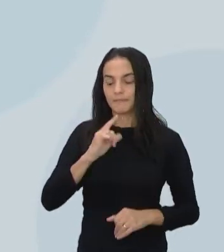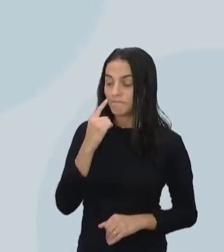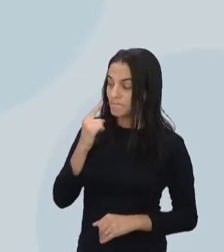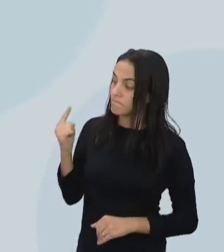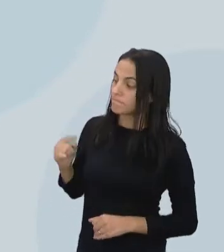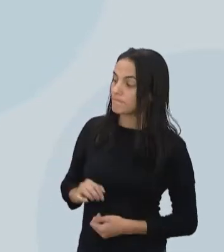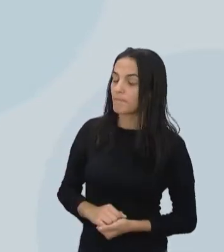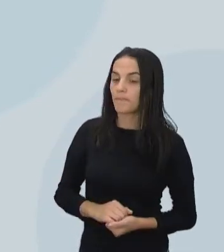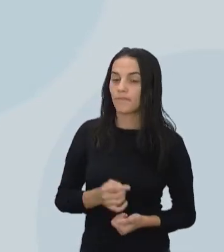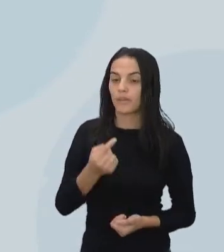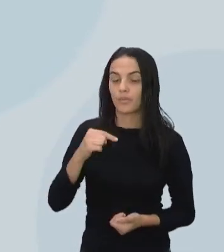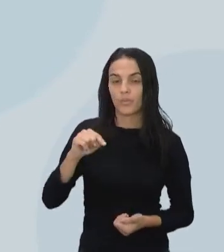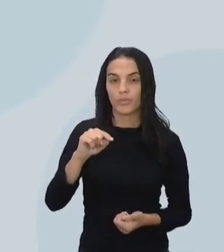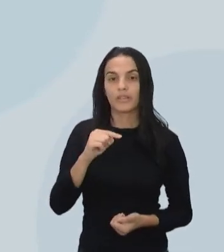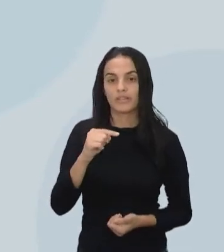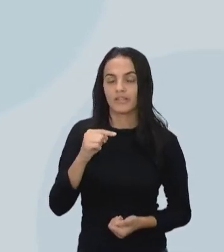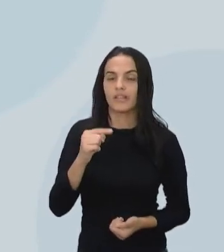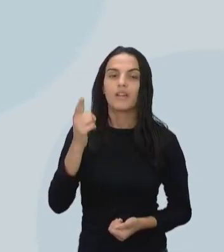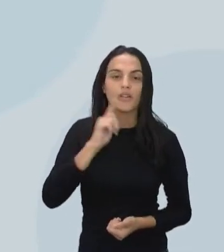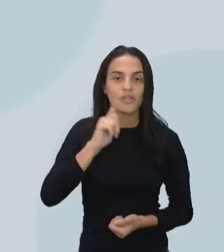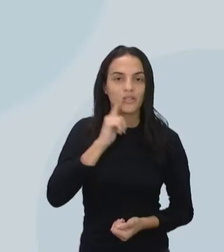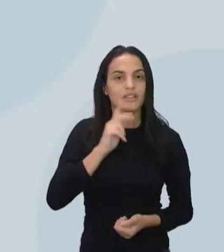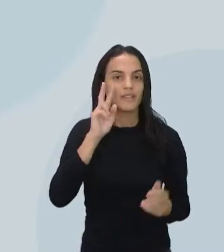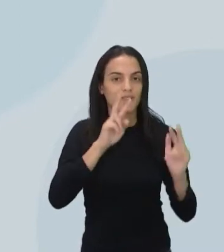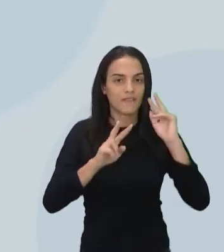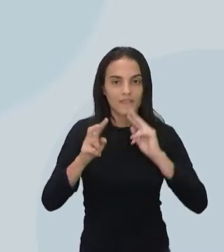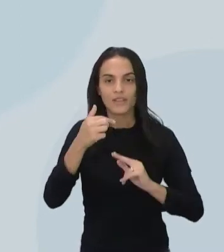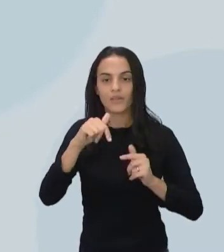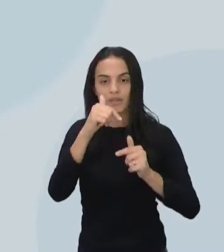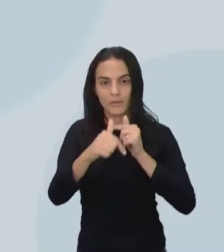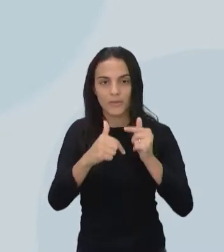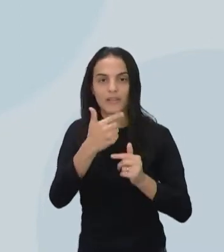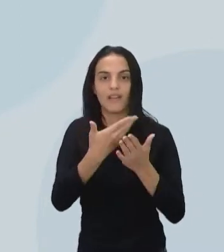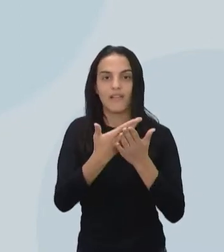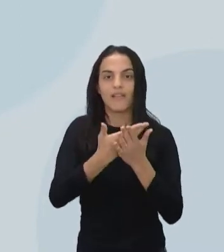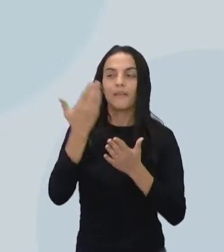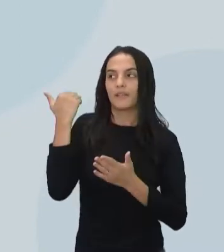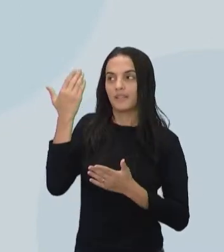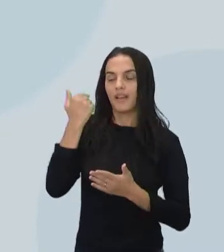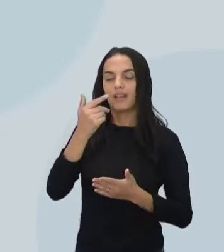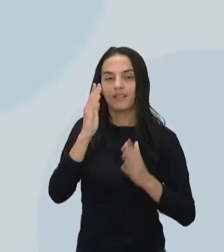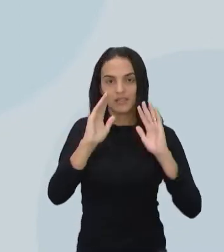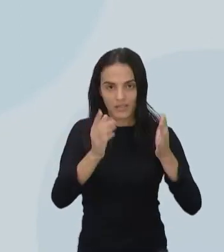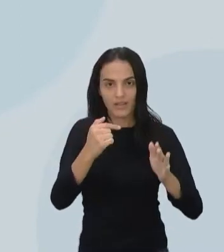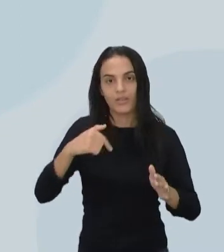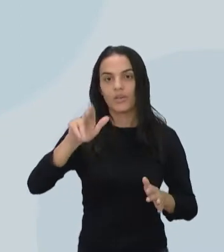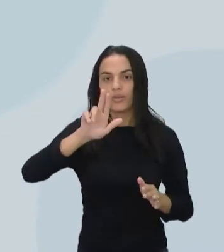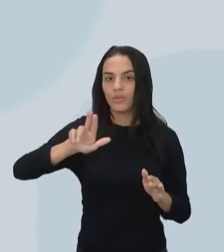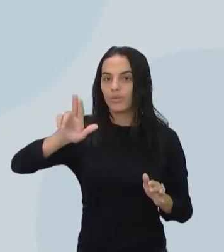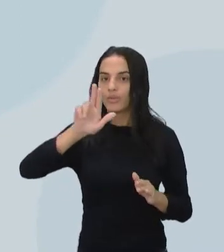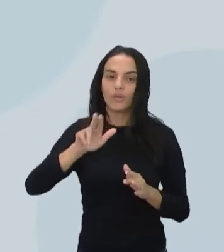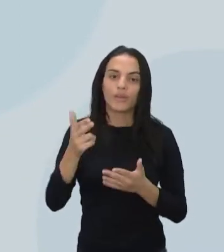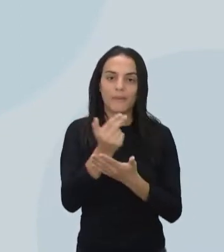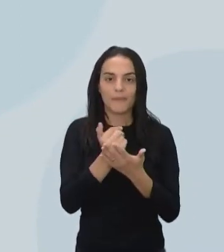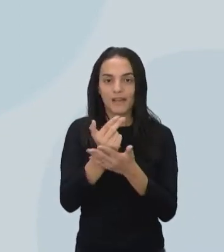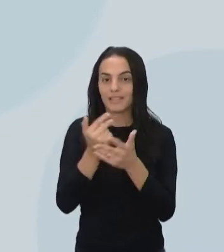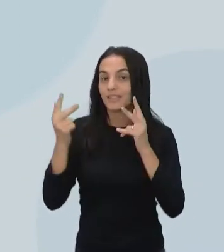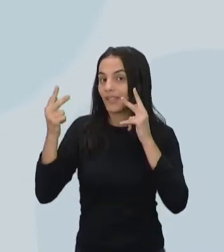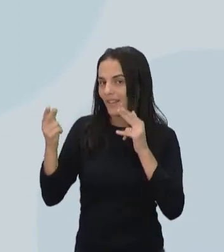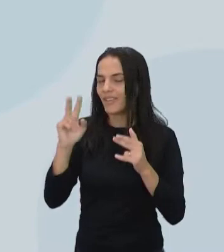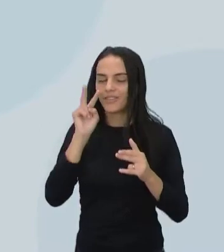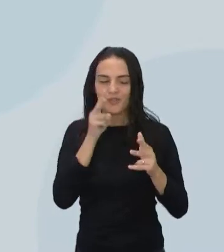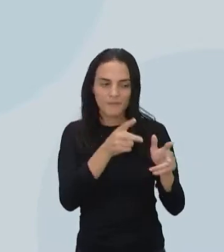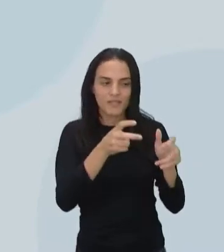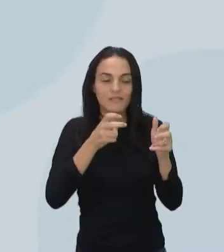consegue ver aí, conforme a gente já trabalhou na aula passada, a gente usou essa mesma imagem e a gente pôde observar alguns materiais que